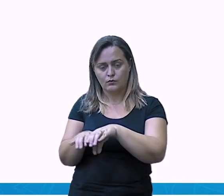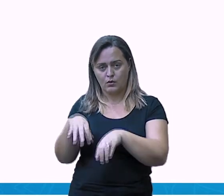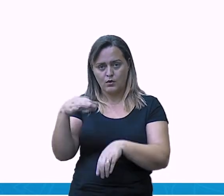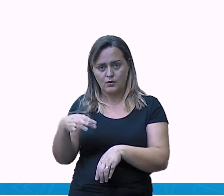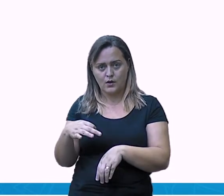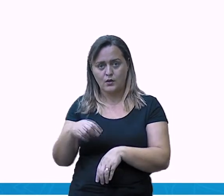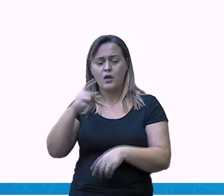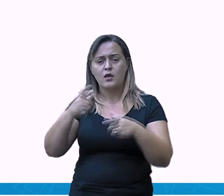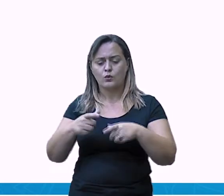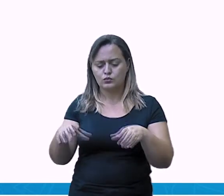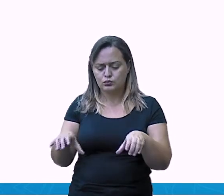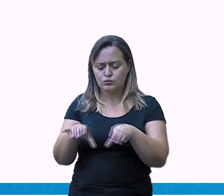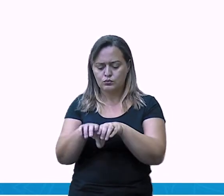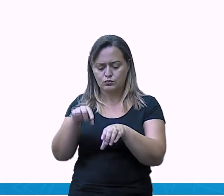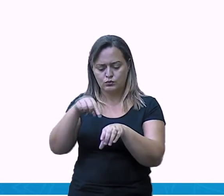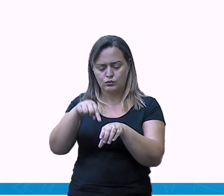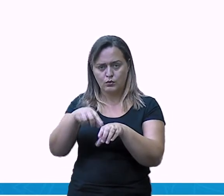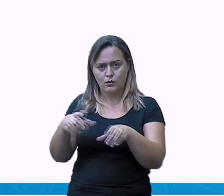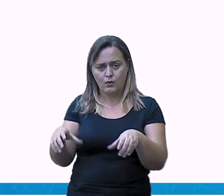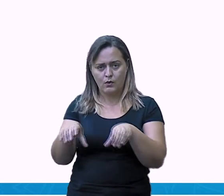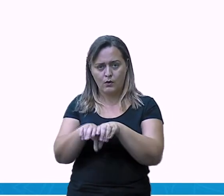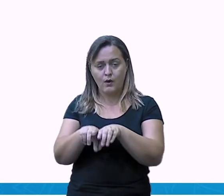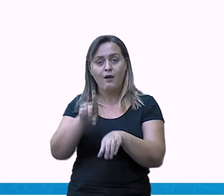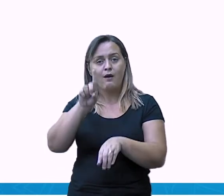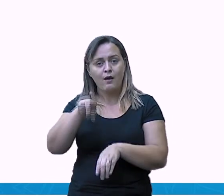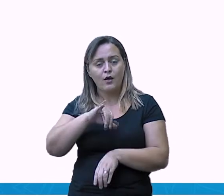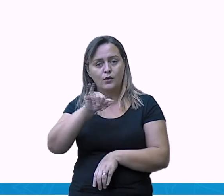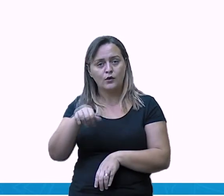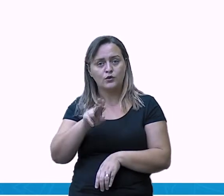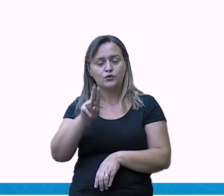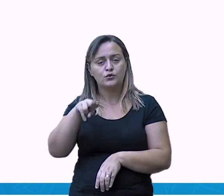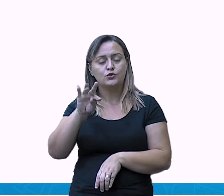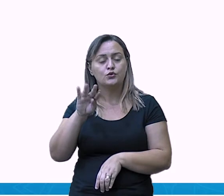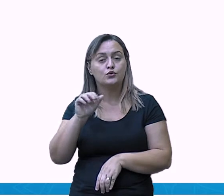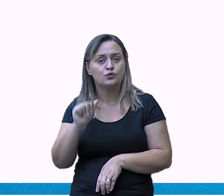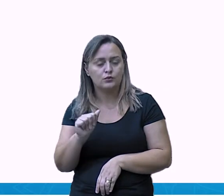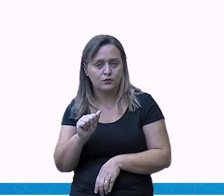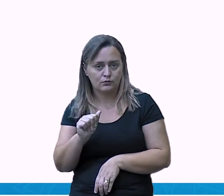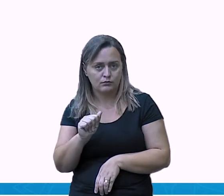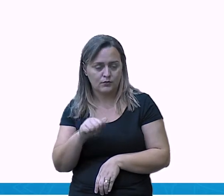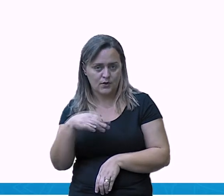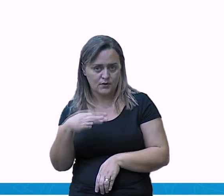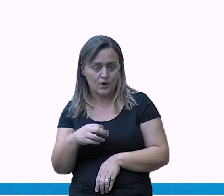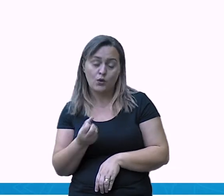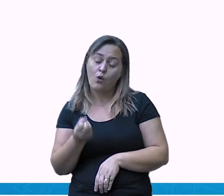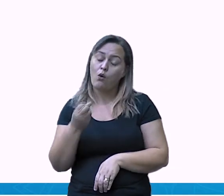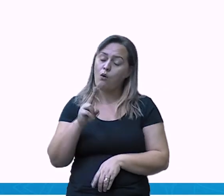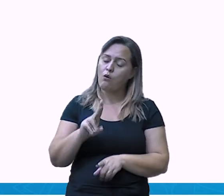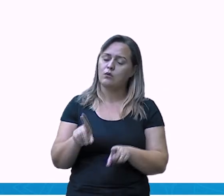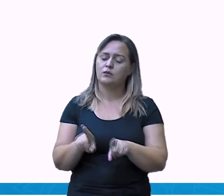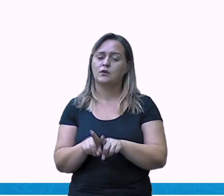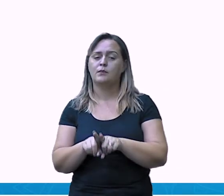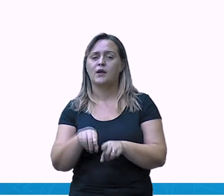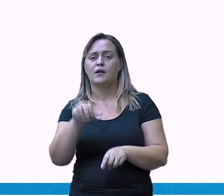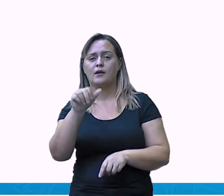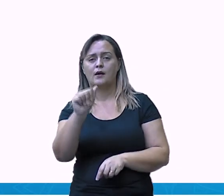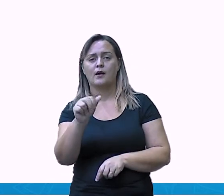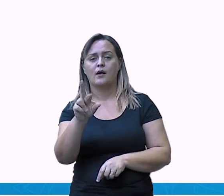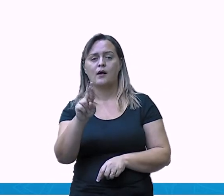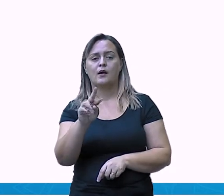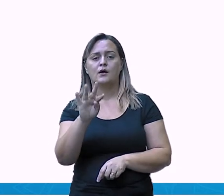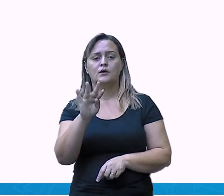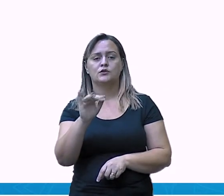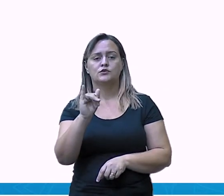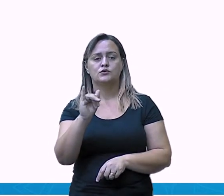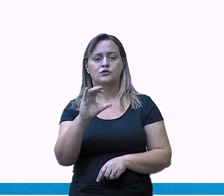aquele ponto é chamado de articulação. Existem articulações que são fixas, ou